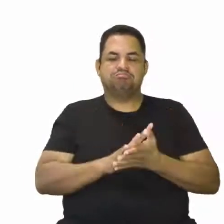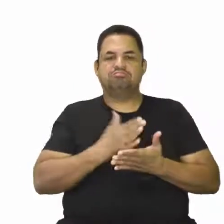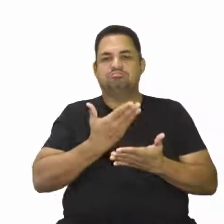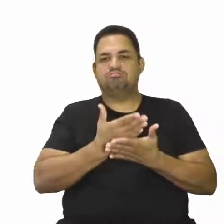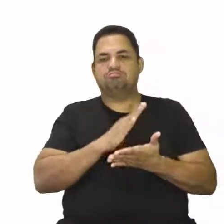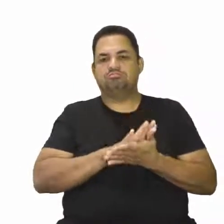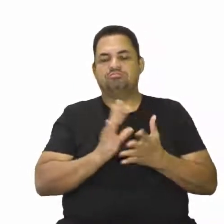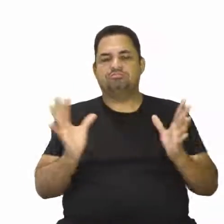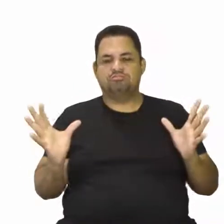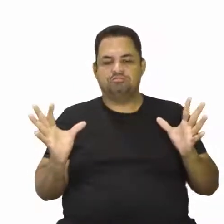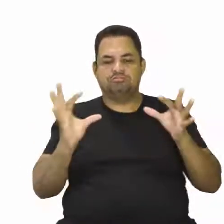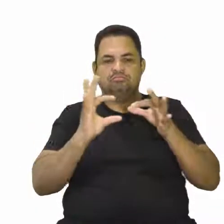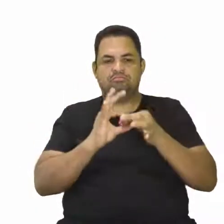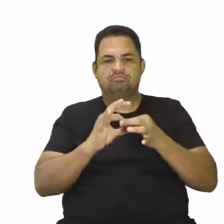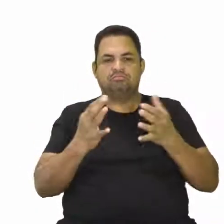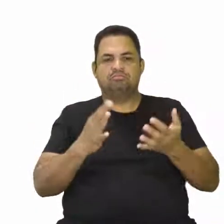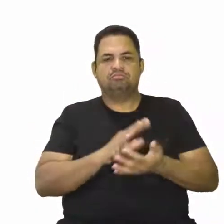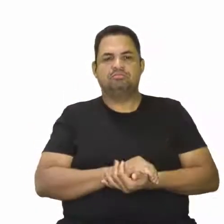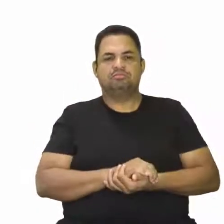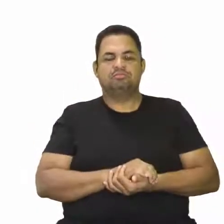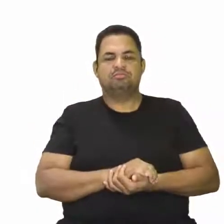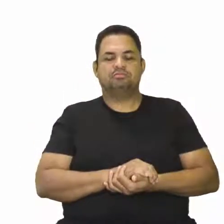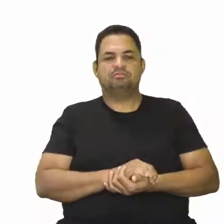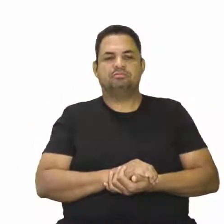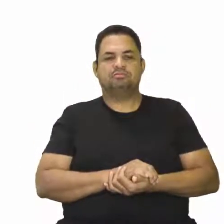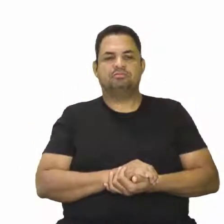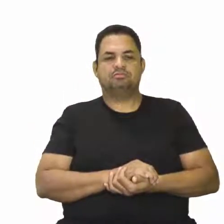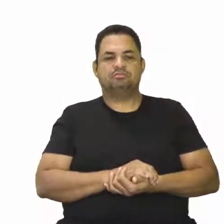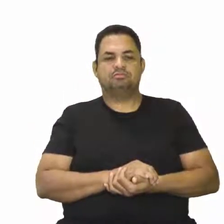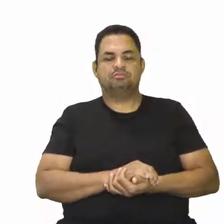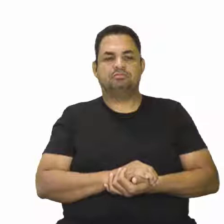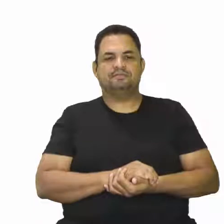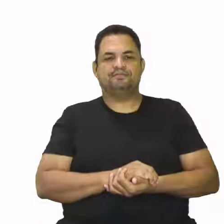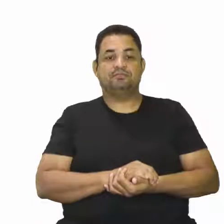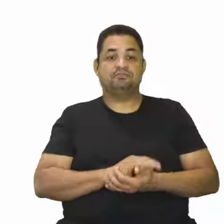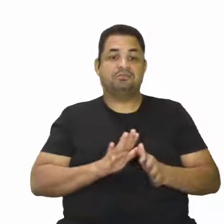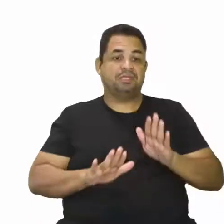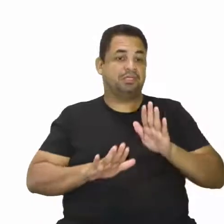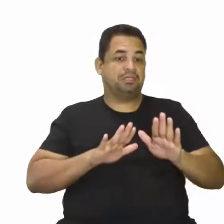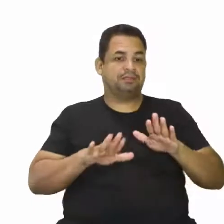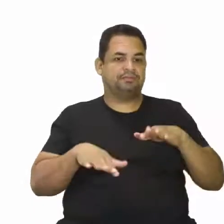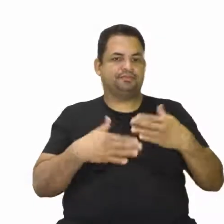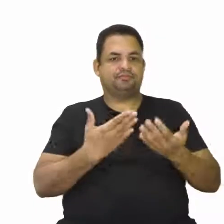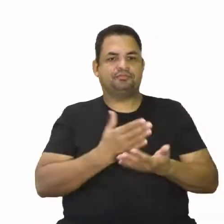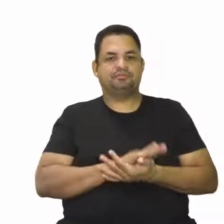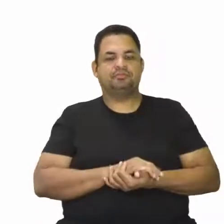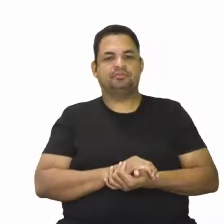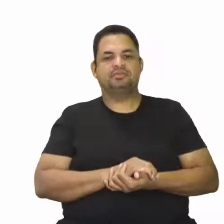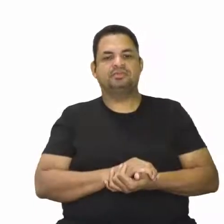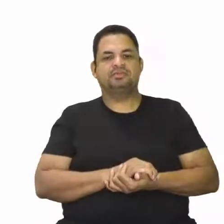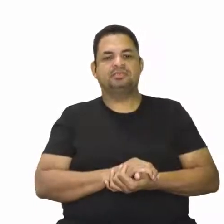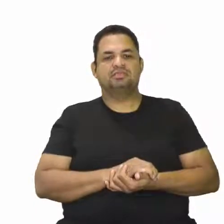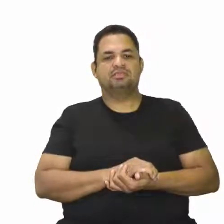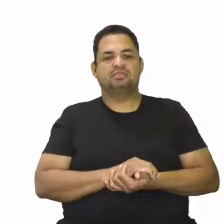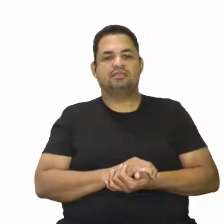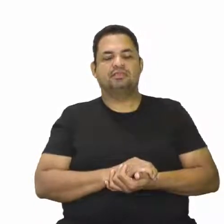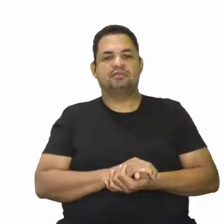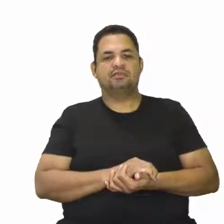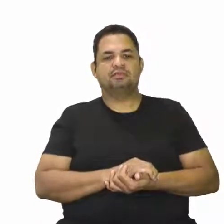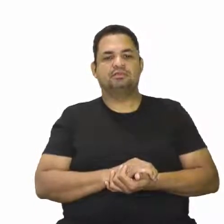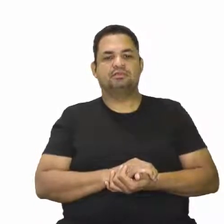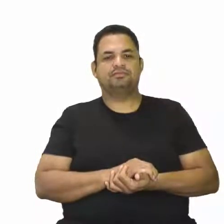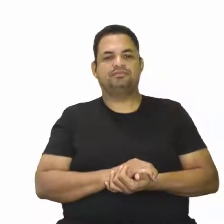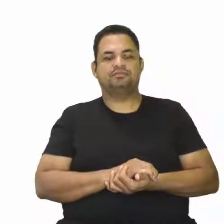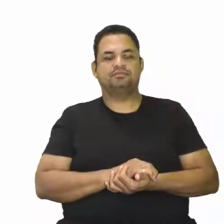aí, contextualizando ou literalmente. Talvez vayamos al cine